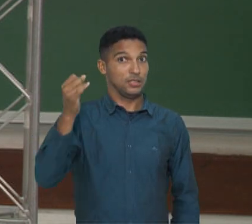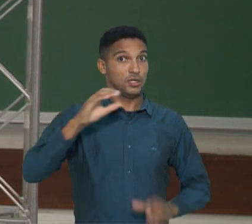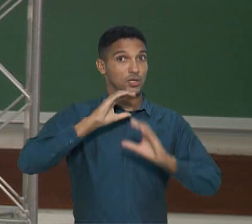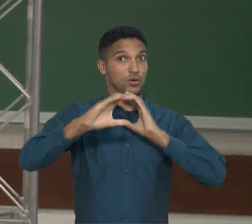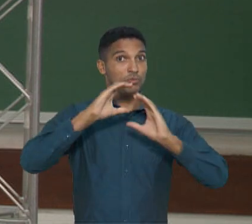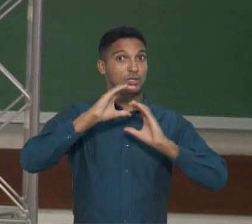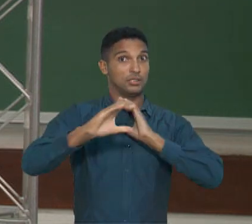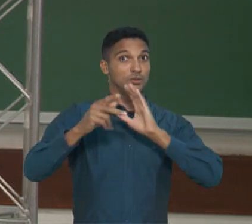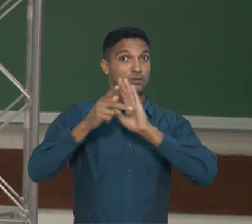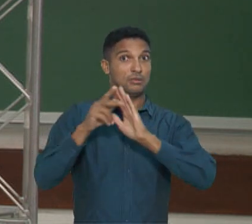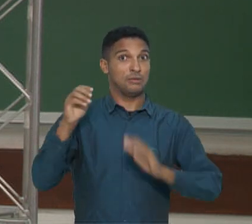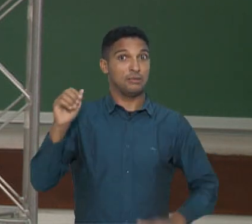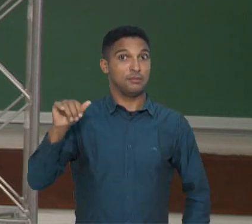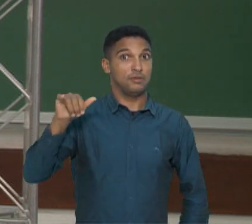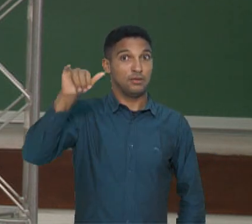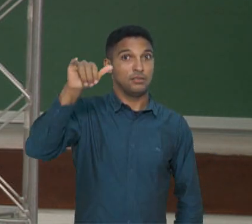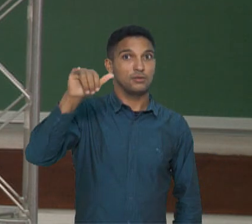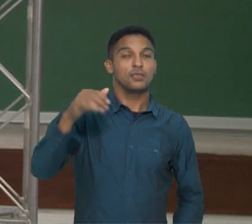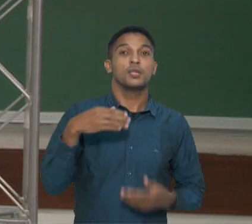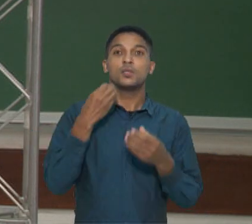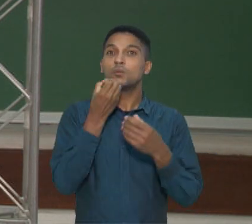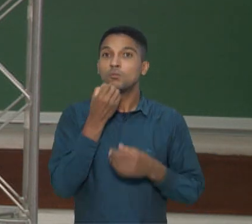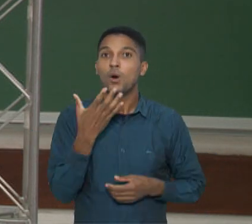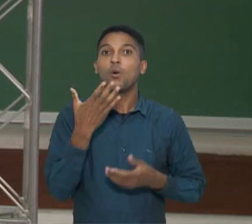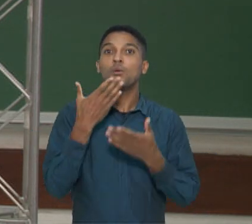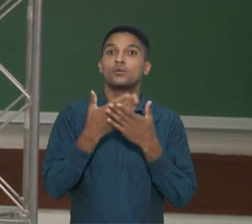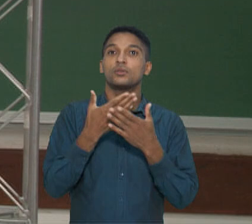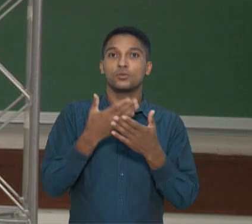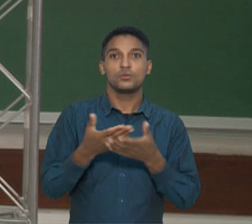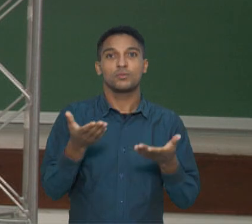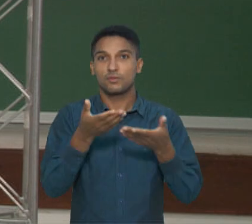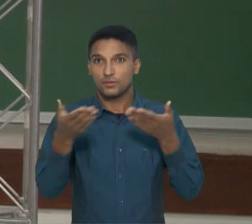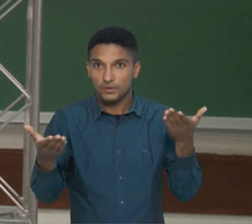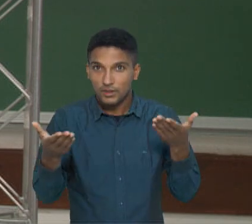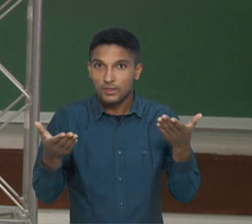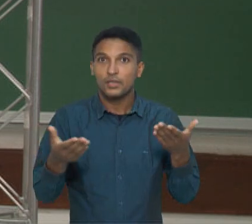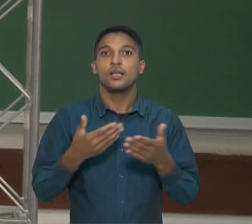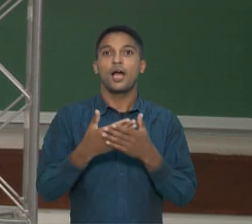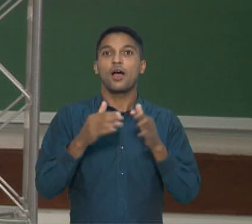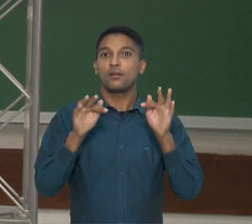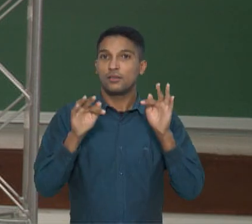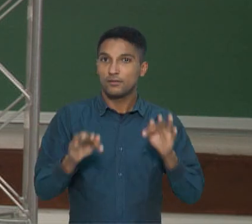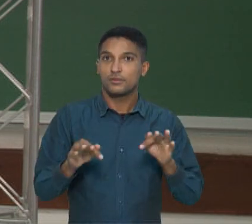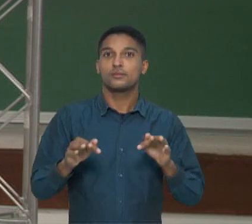Bons estudos a vocês, ficamos por aqui e até a próxima aula.